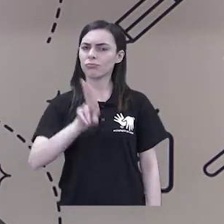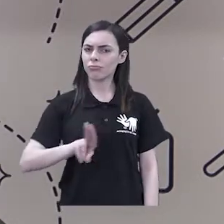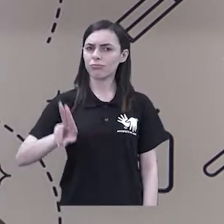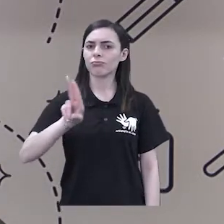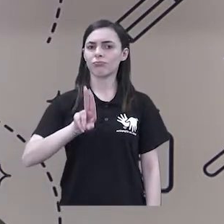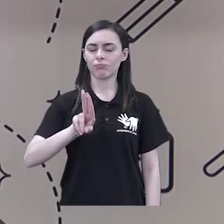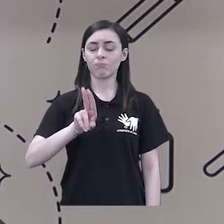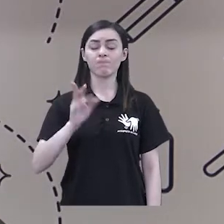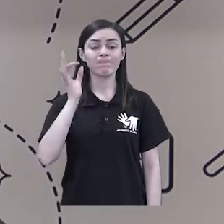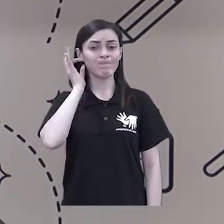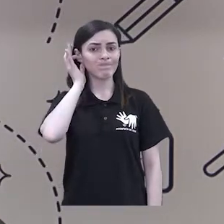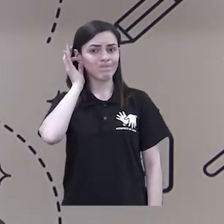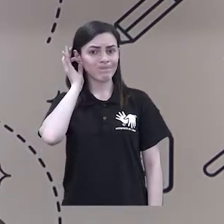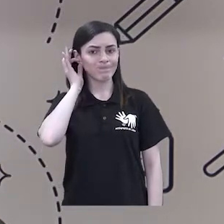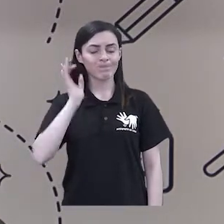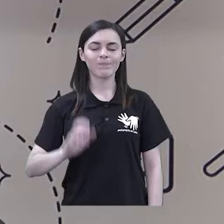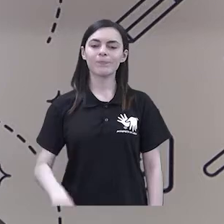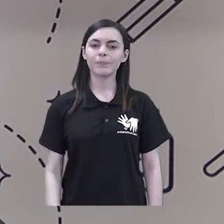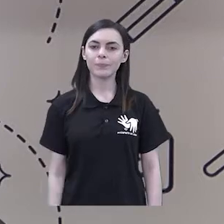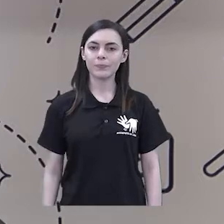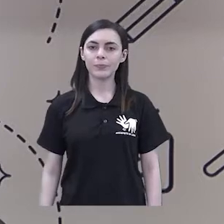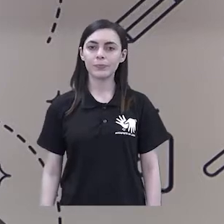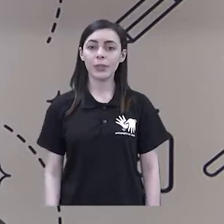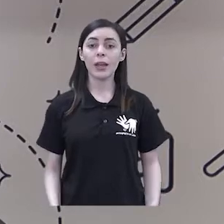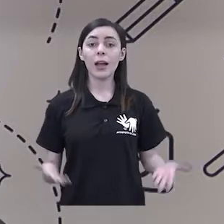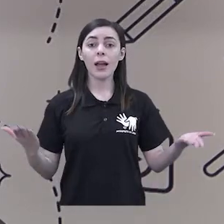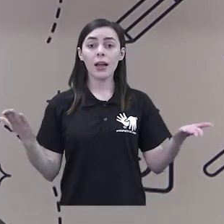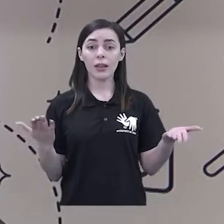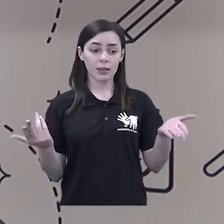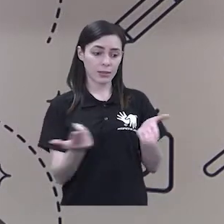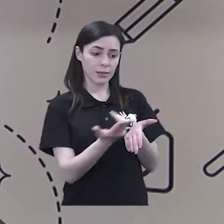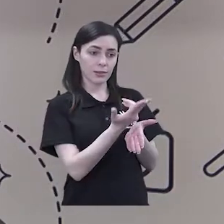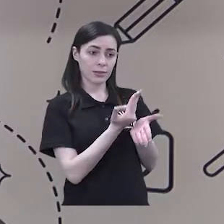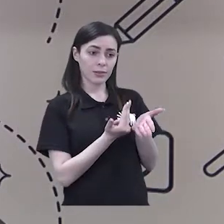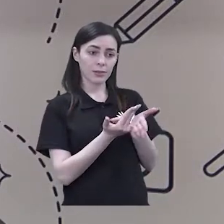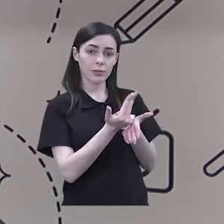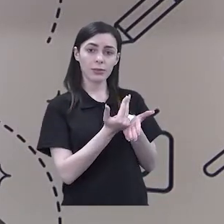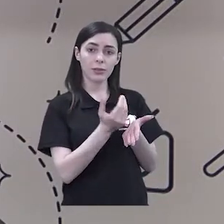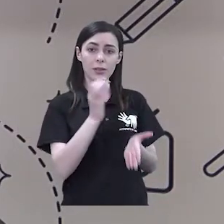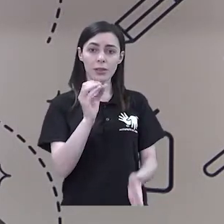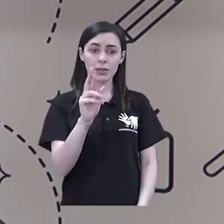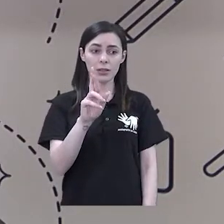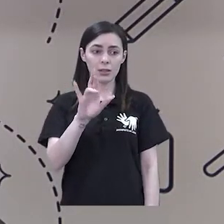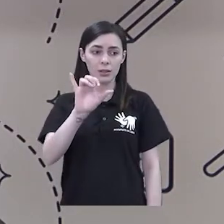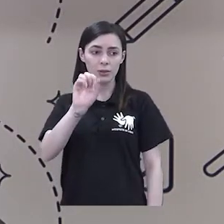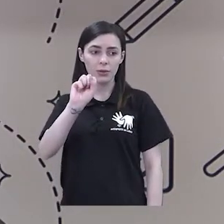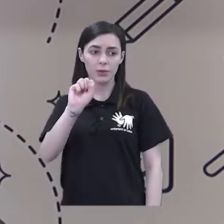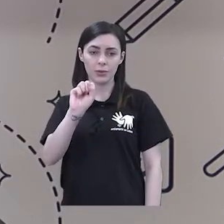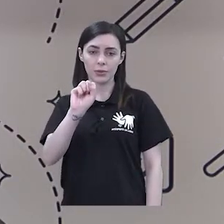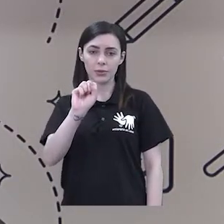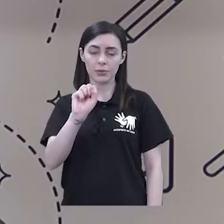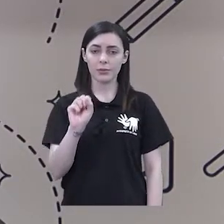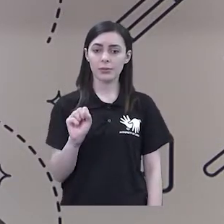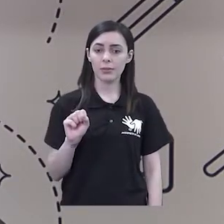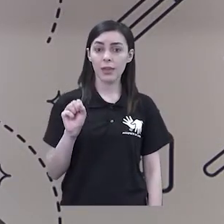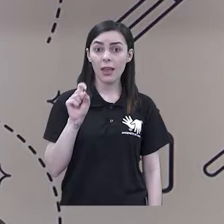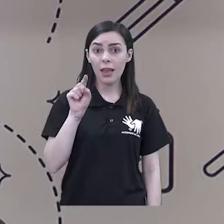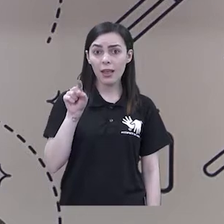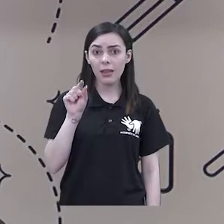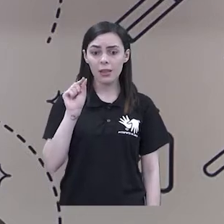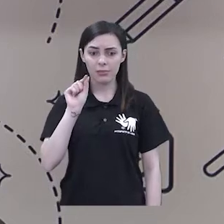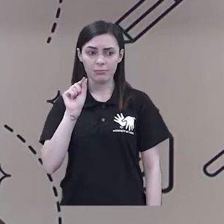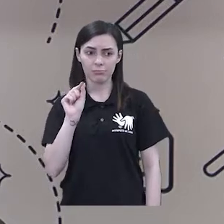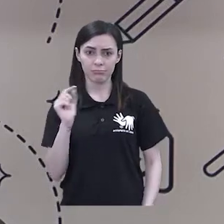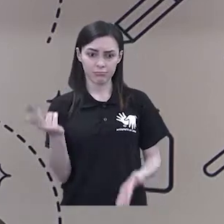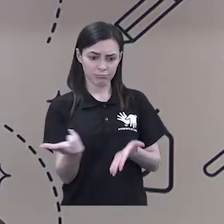Ótimo! E este é o nosso ilustrador, que é o Chris Haskica.